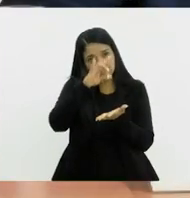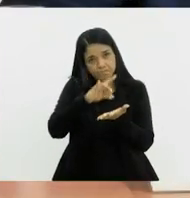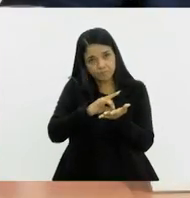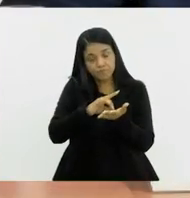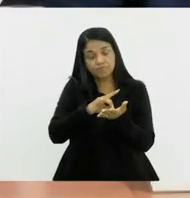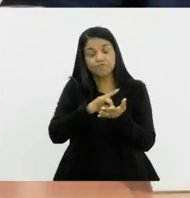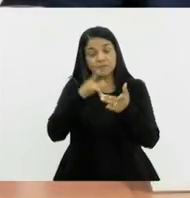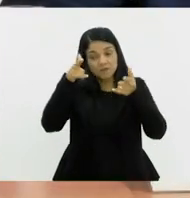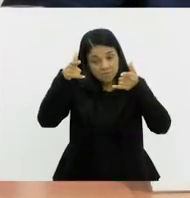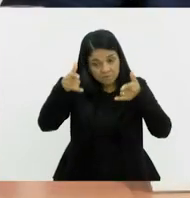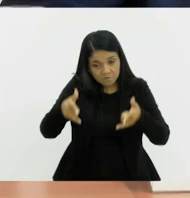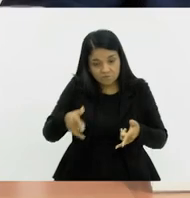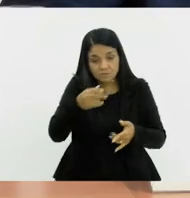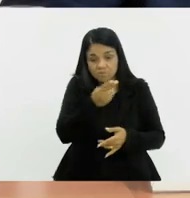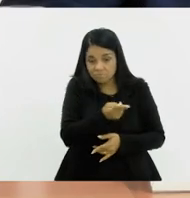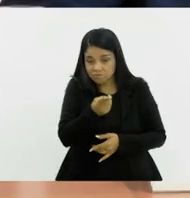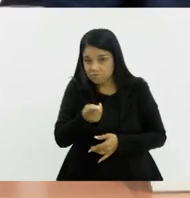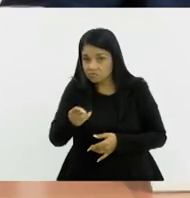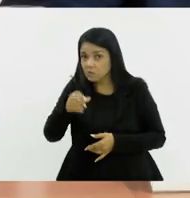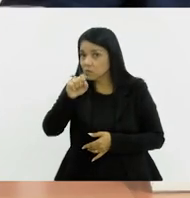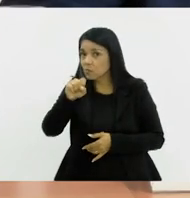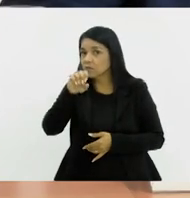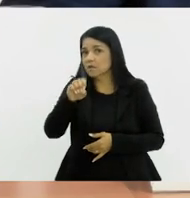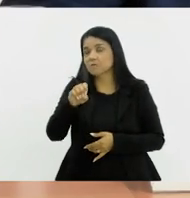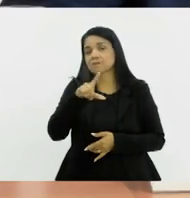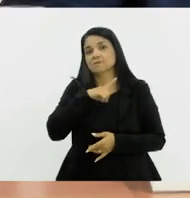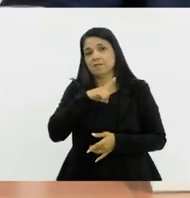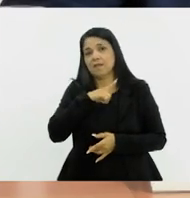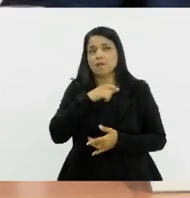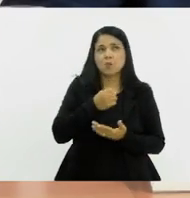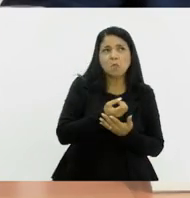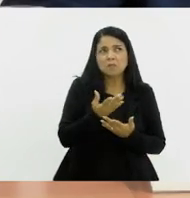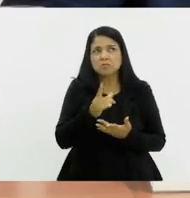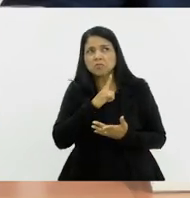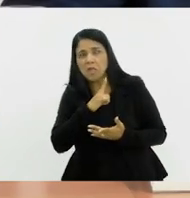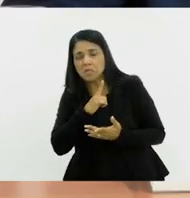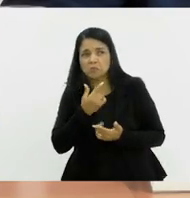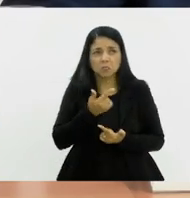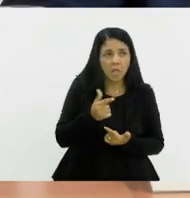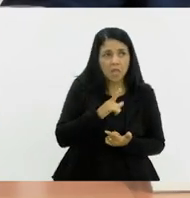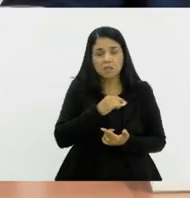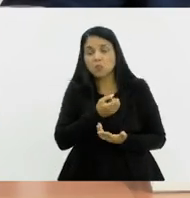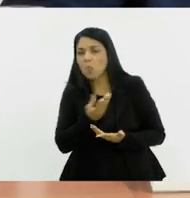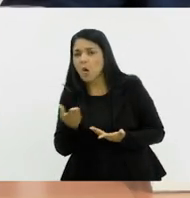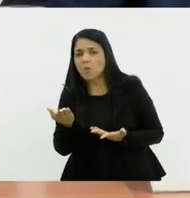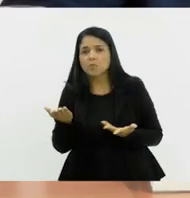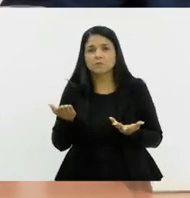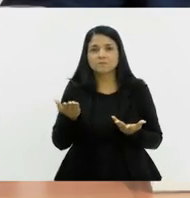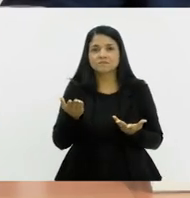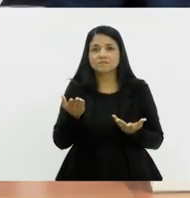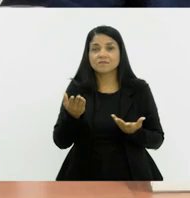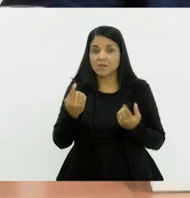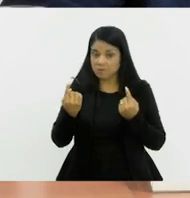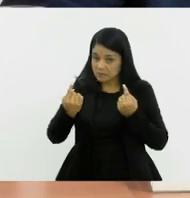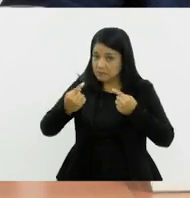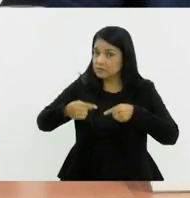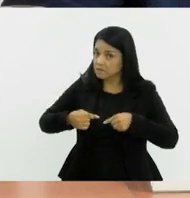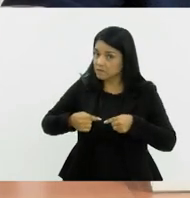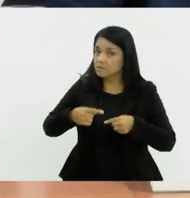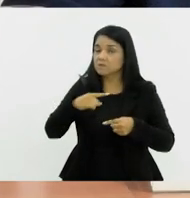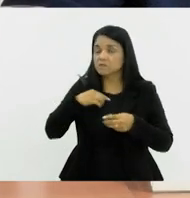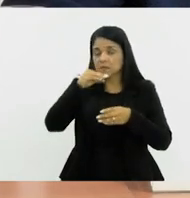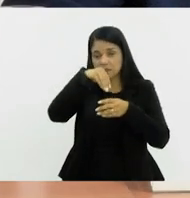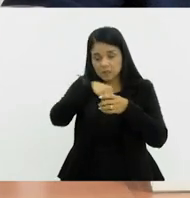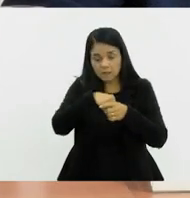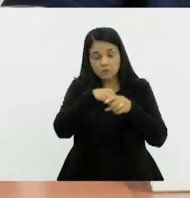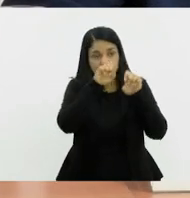leitos apareçam, para que eles não fiquem, ninguém não sabe quantos estão, como chega lá, porque esse é um outro desafio dentro do sistema